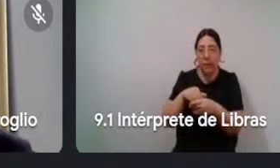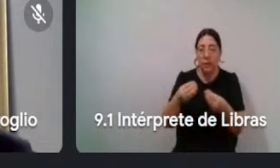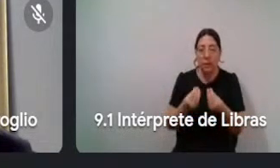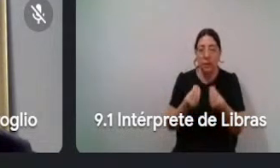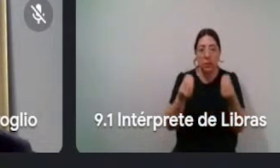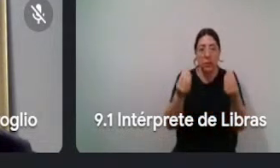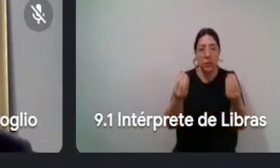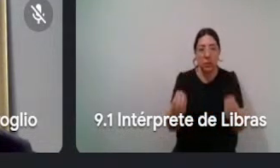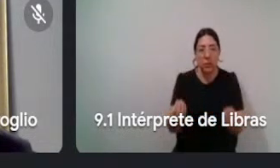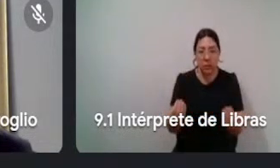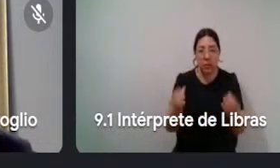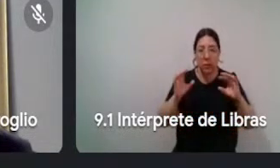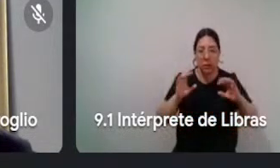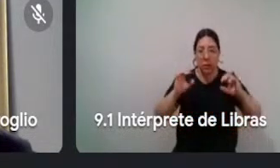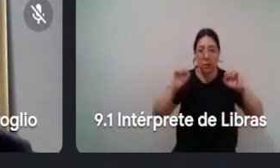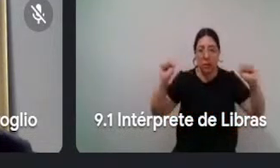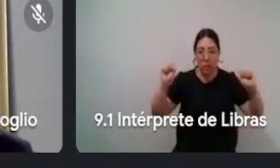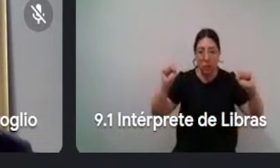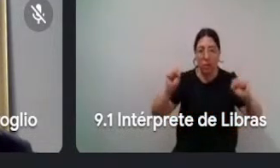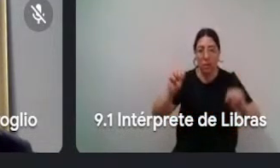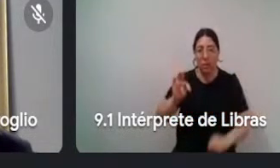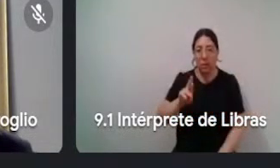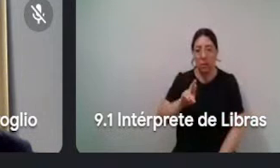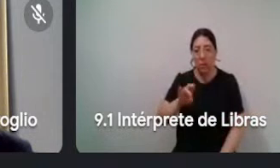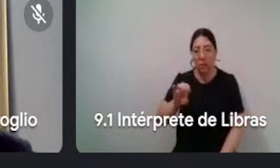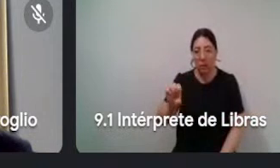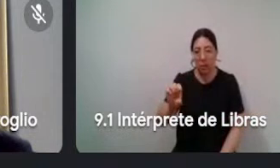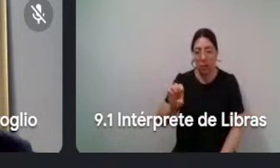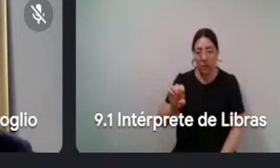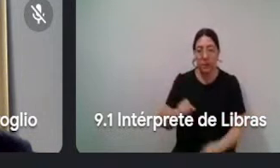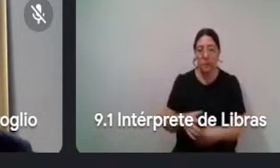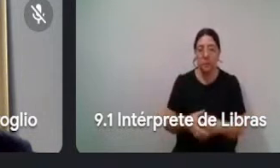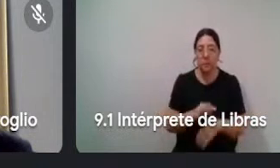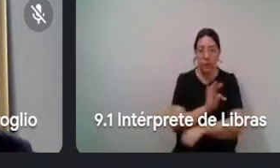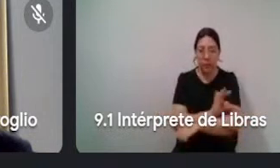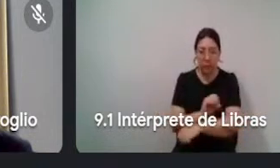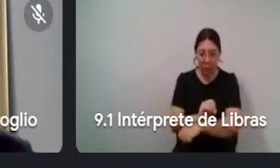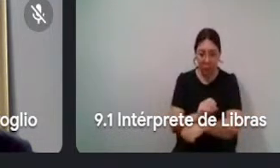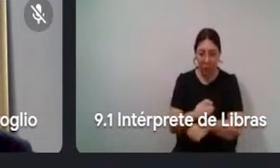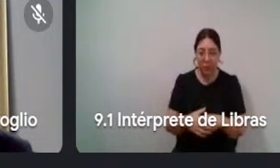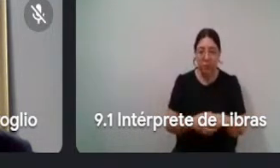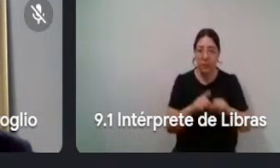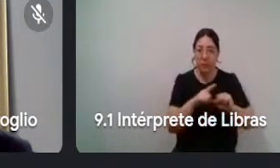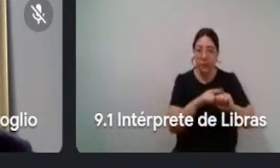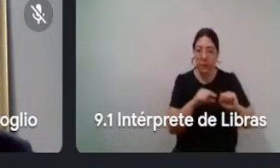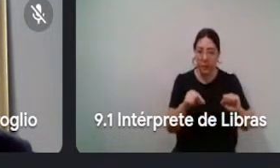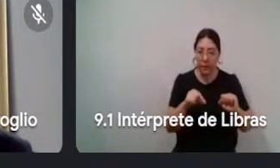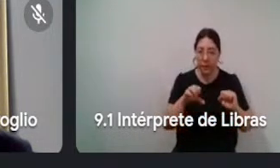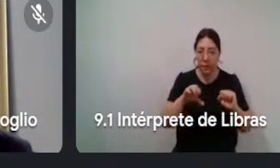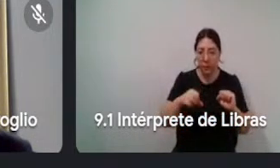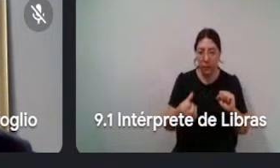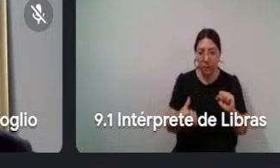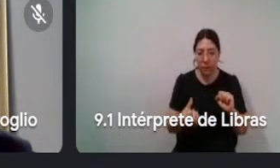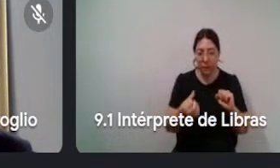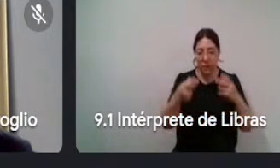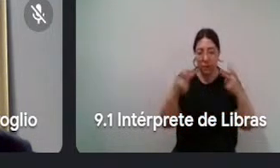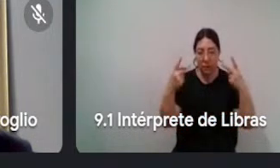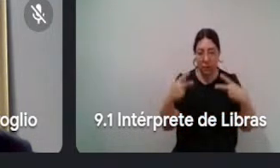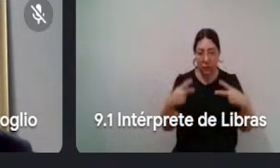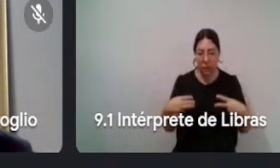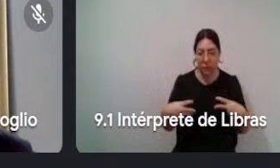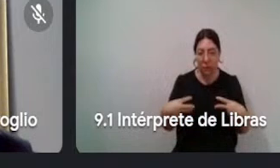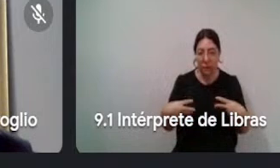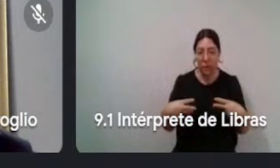Tocantins. Assim, comentou disposto no artigo 96, parágrafo 3º, da Lei número